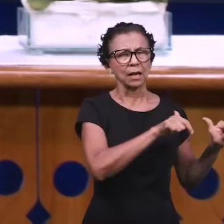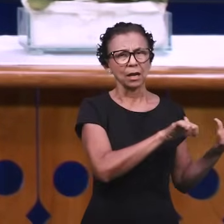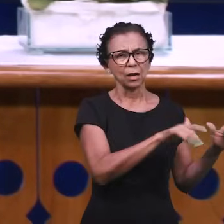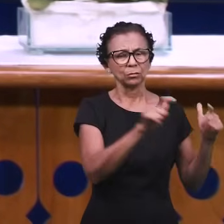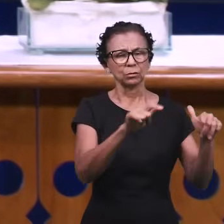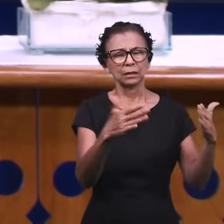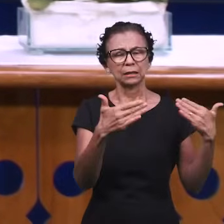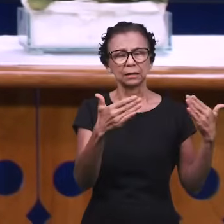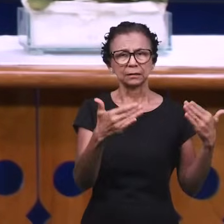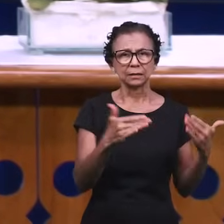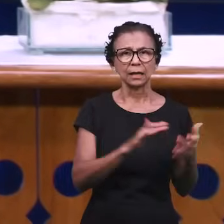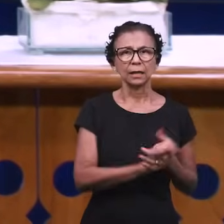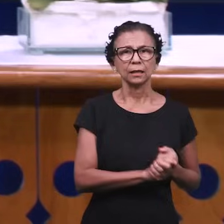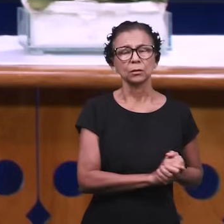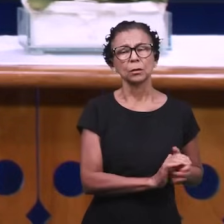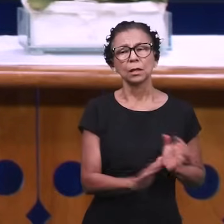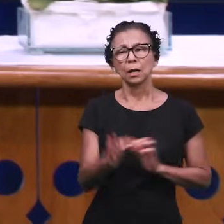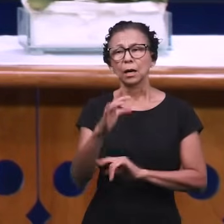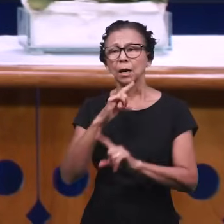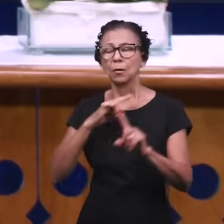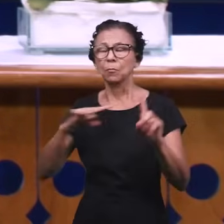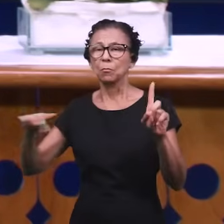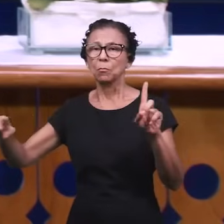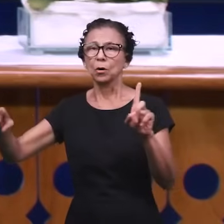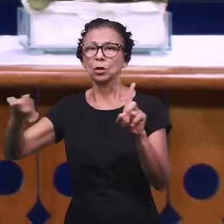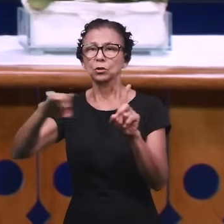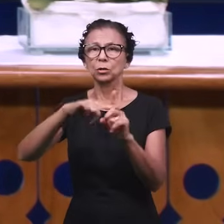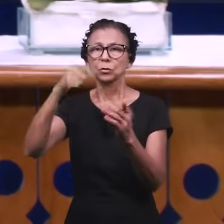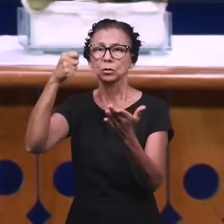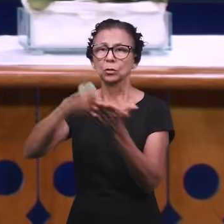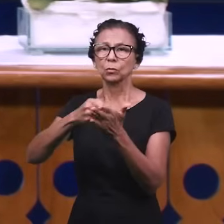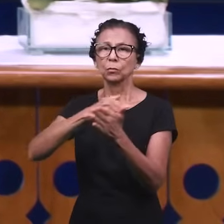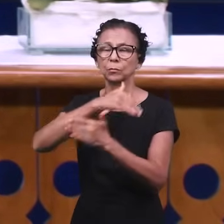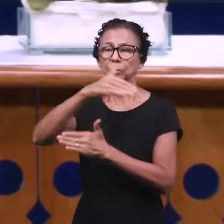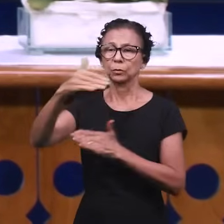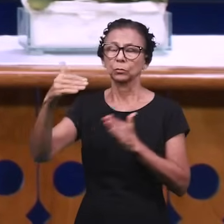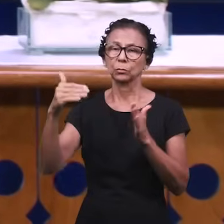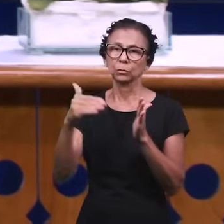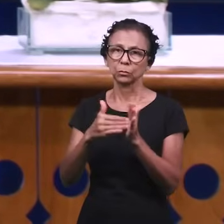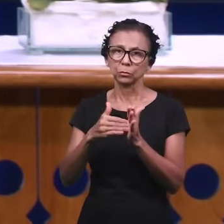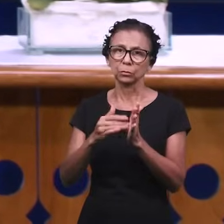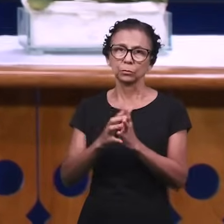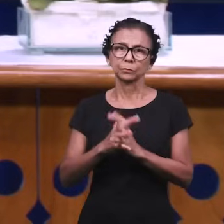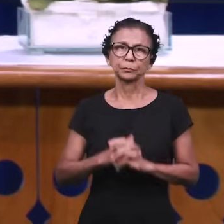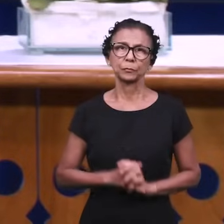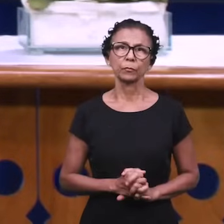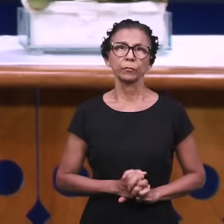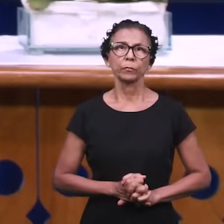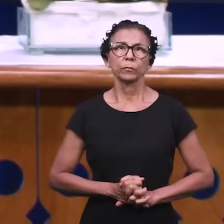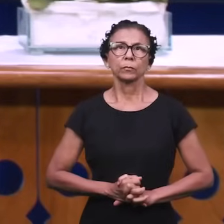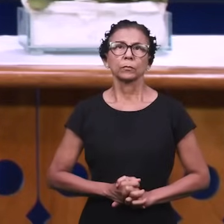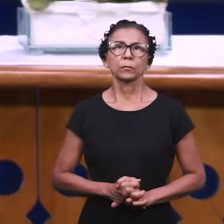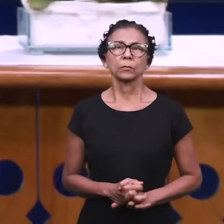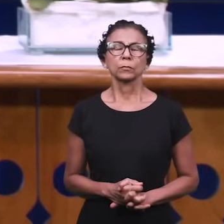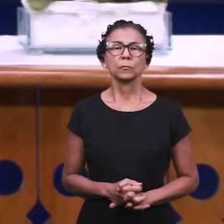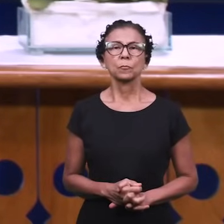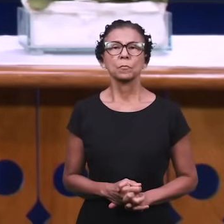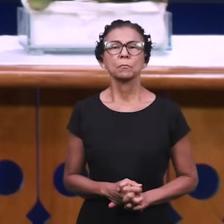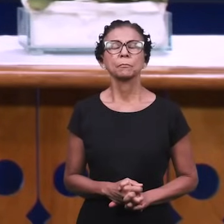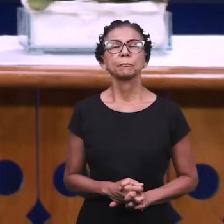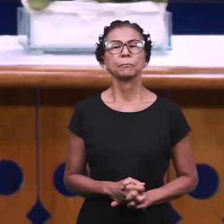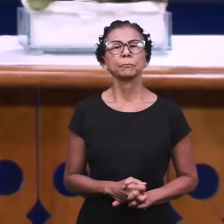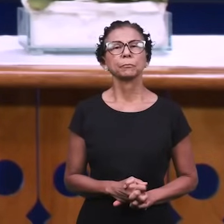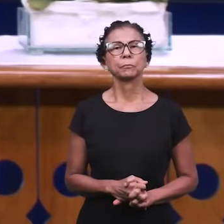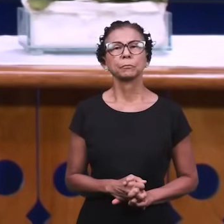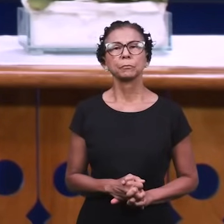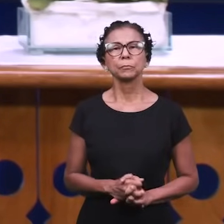Também estou finalizando a palavra, hoje nós ceiamos com o Senhor. O Senhor Jesus,